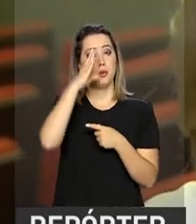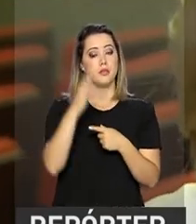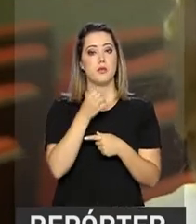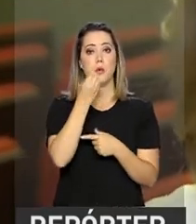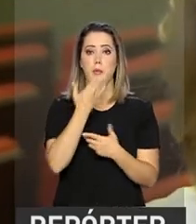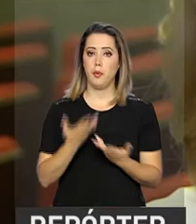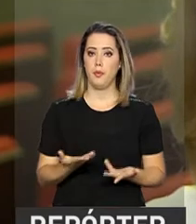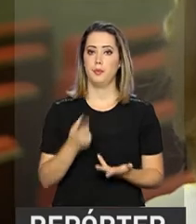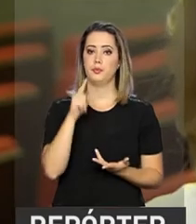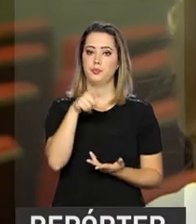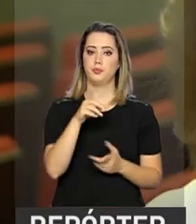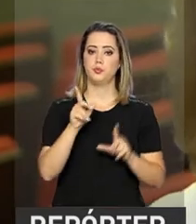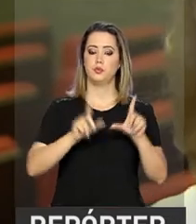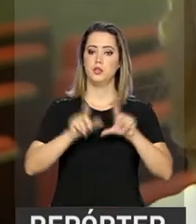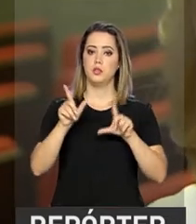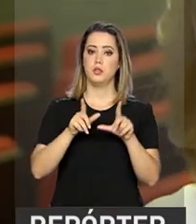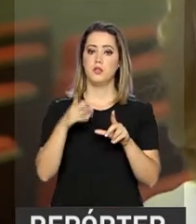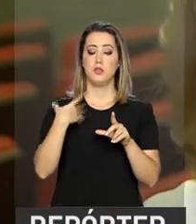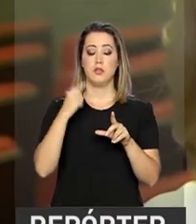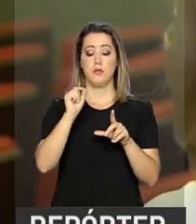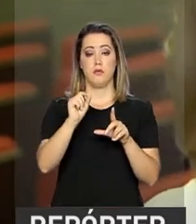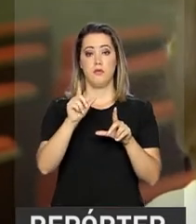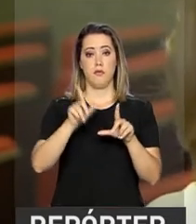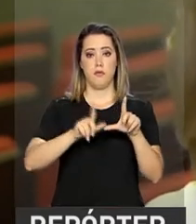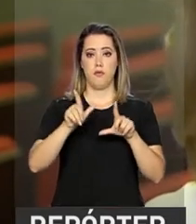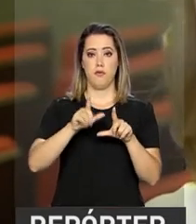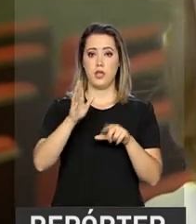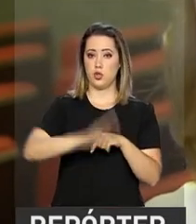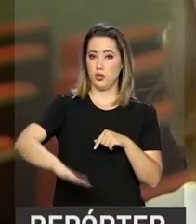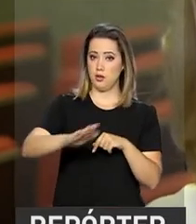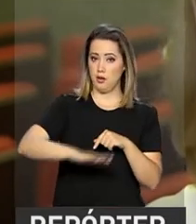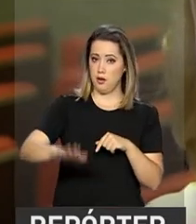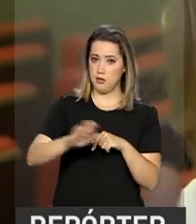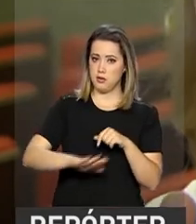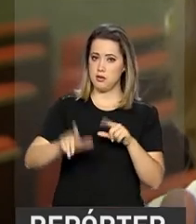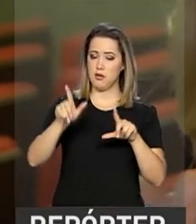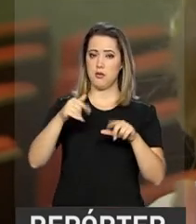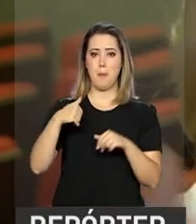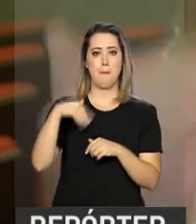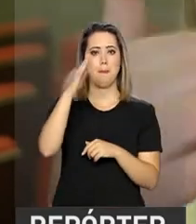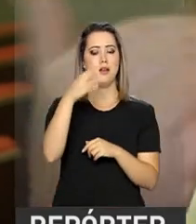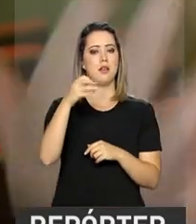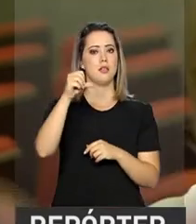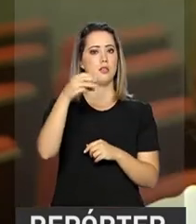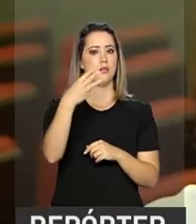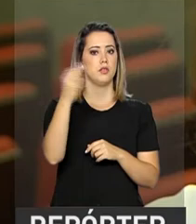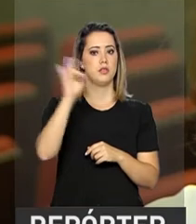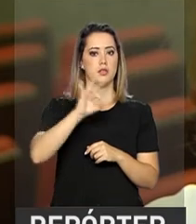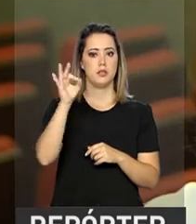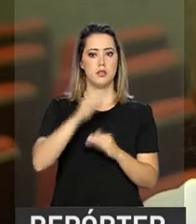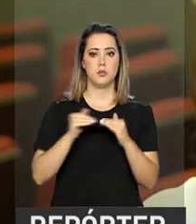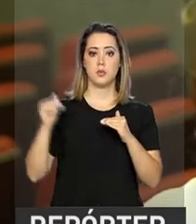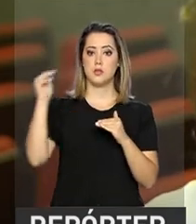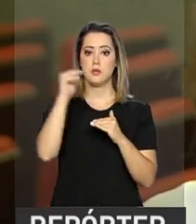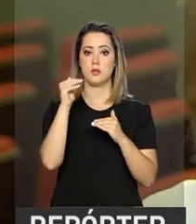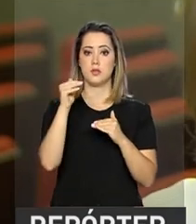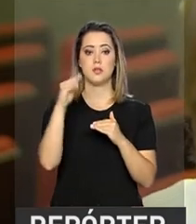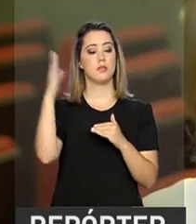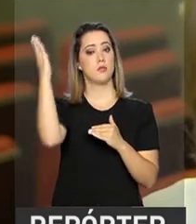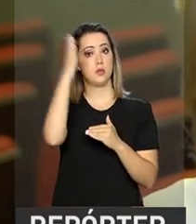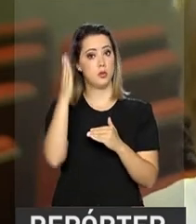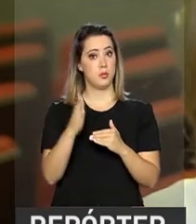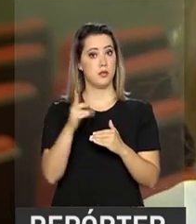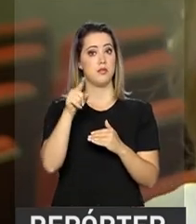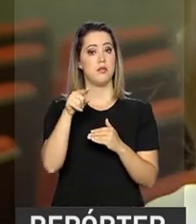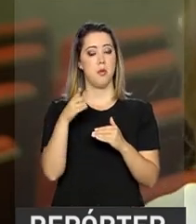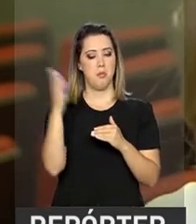tem uma ideia, nos canais infantis, a gente tem um cumprimento acima da cota de 93%. Então, quer dizer, o